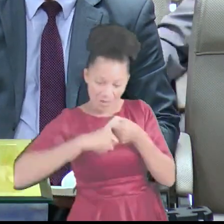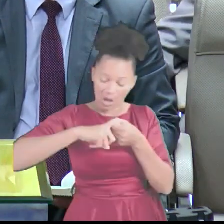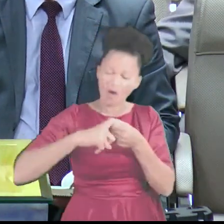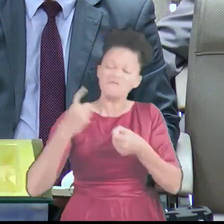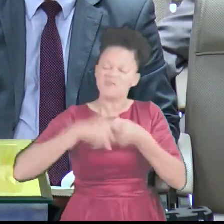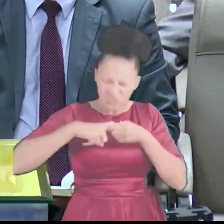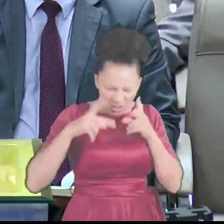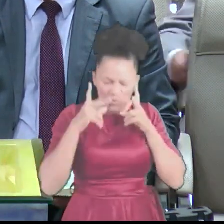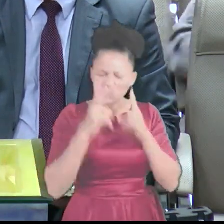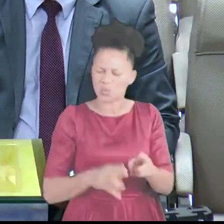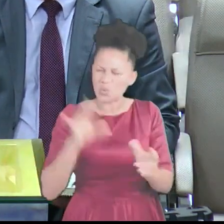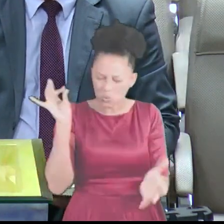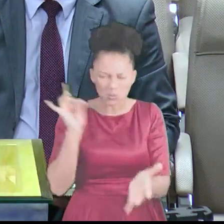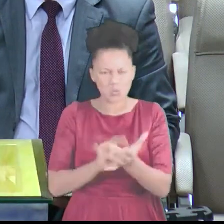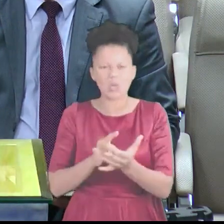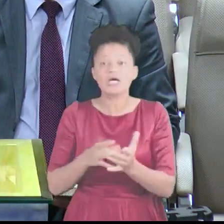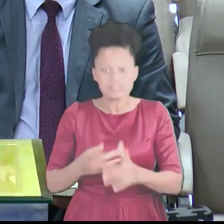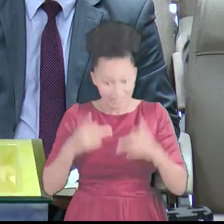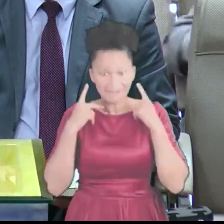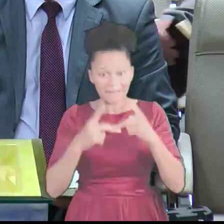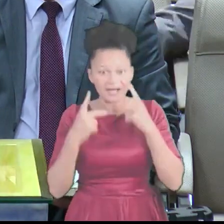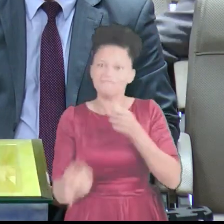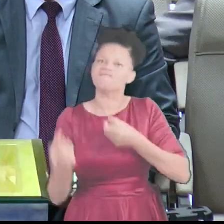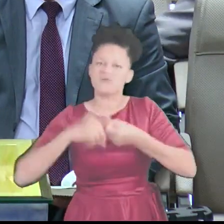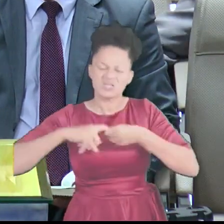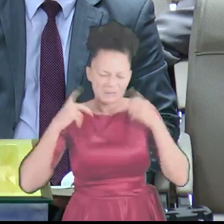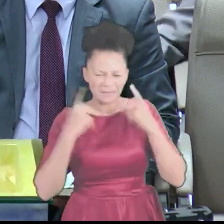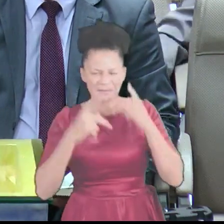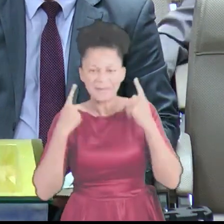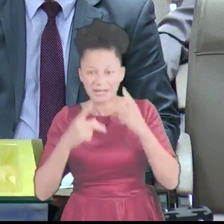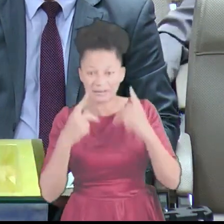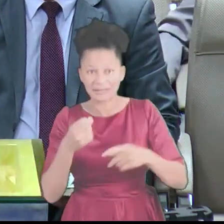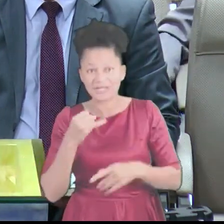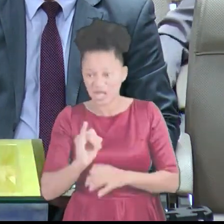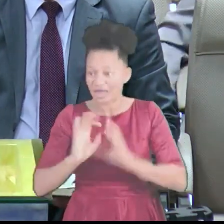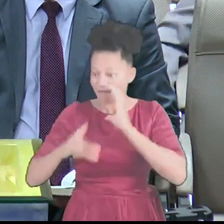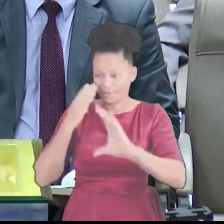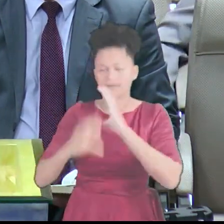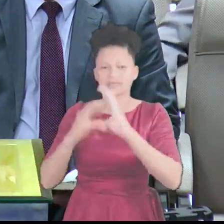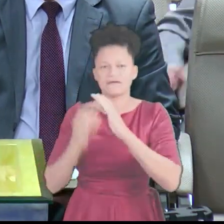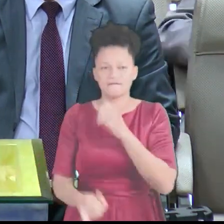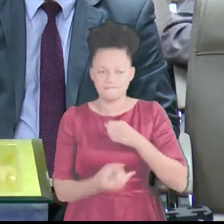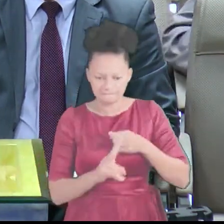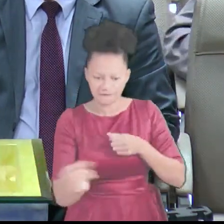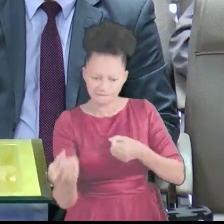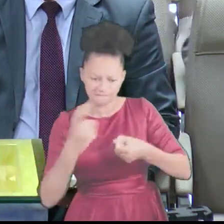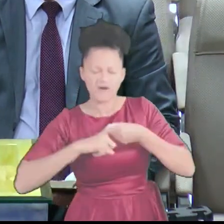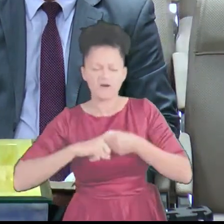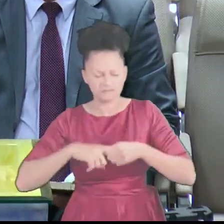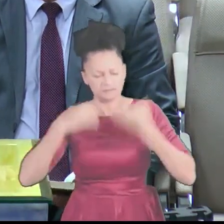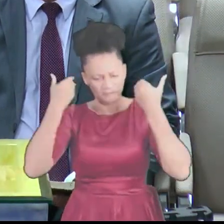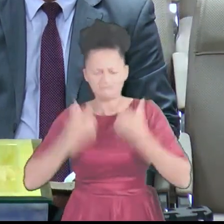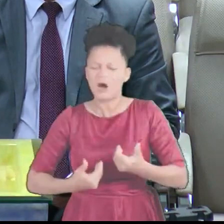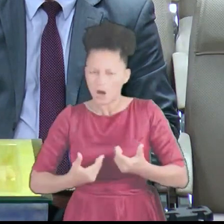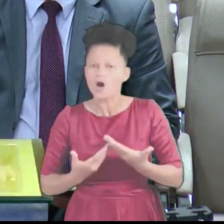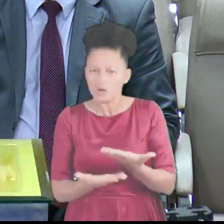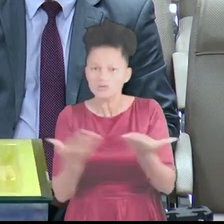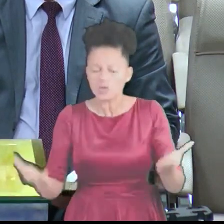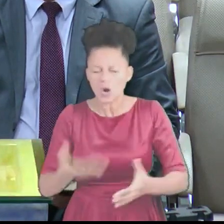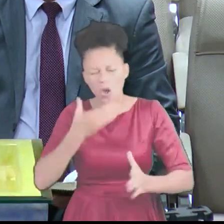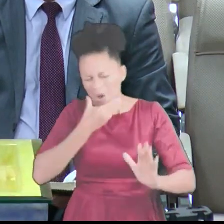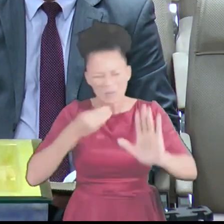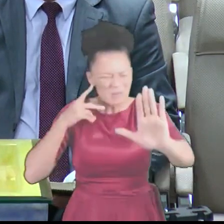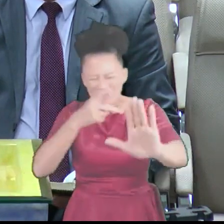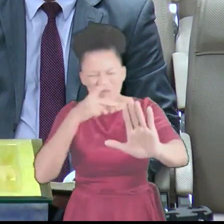que era antes. Se era pregador, vai voltar a ser. Se era cantor, vai voltar a ser. Se era profeta,